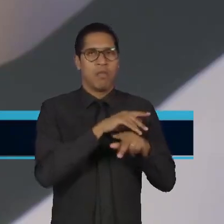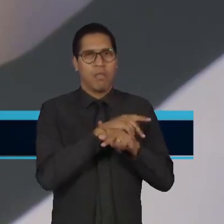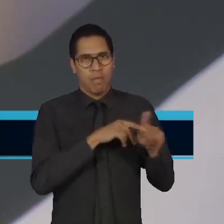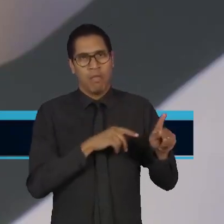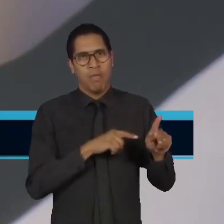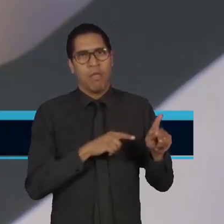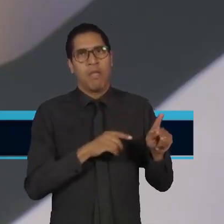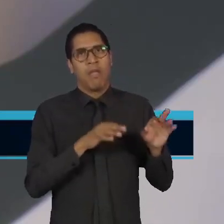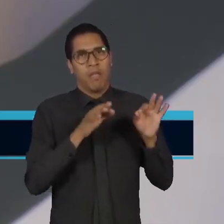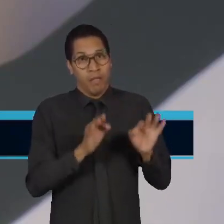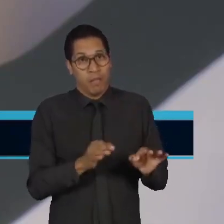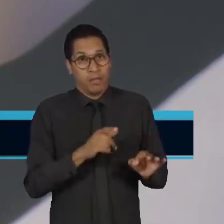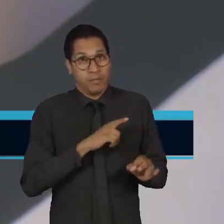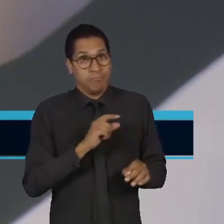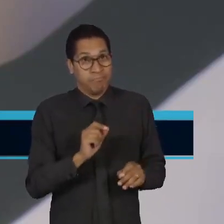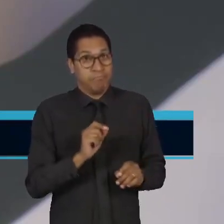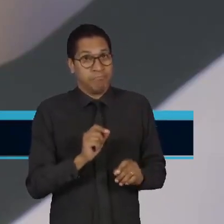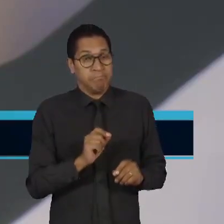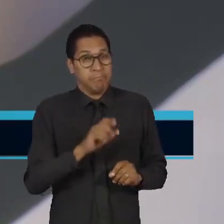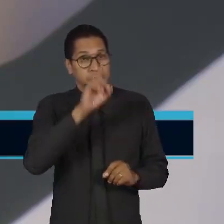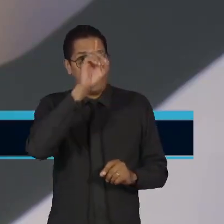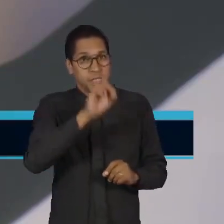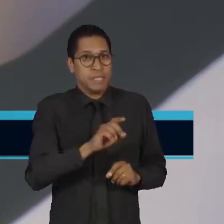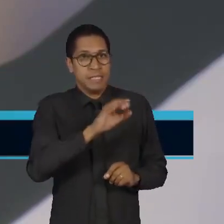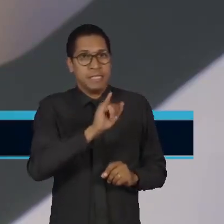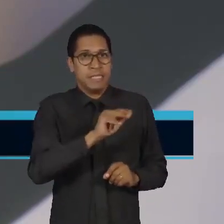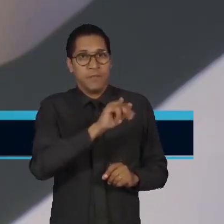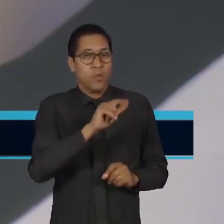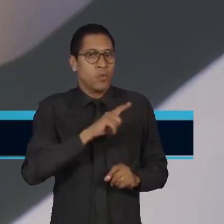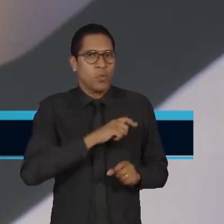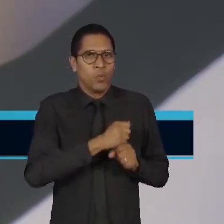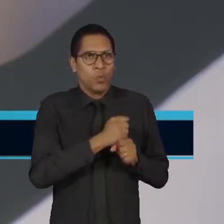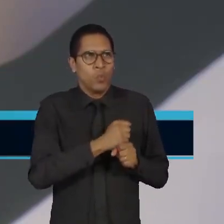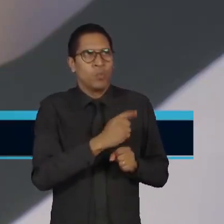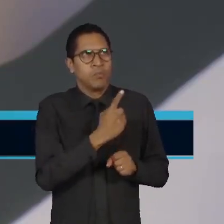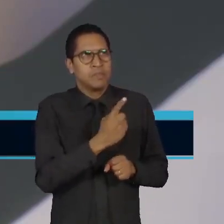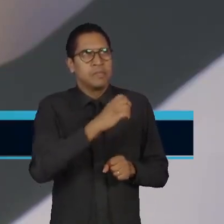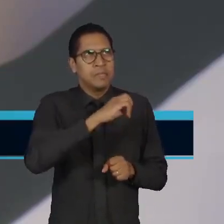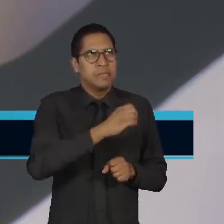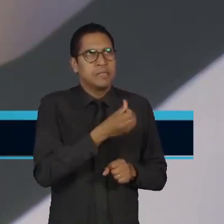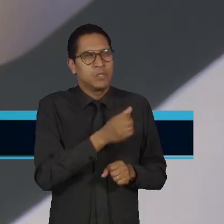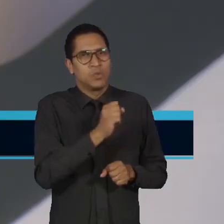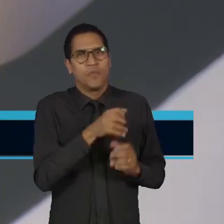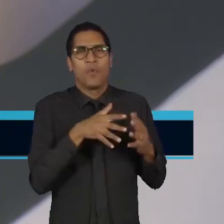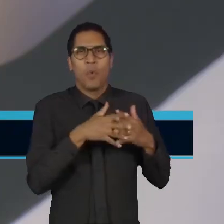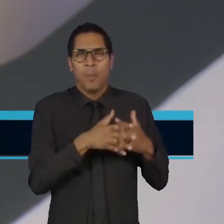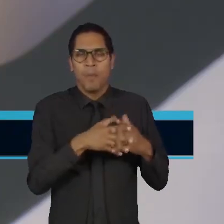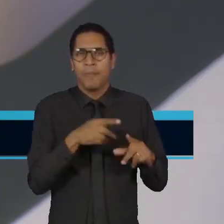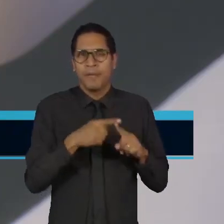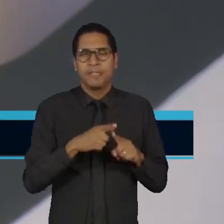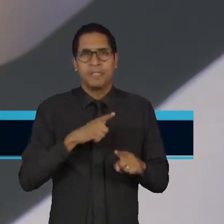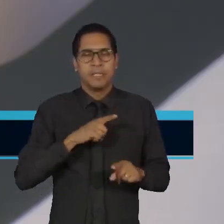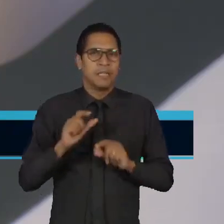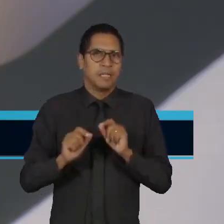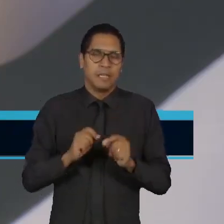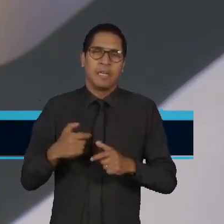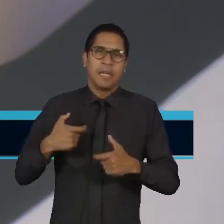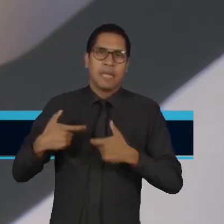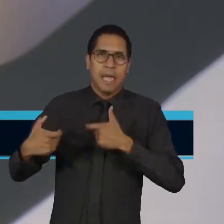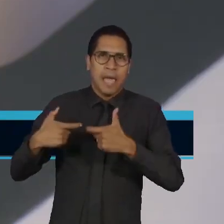dos direitos civis ali. O ano de 68 foi um ano complicadérrimo. Tinha a Guerra do Vietnã, a ofensiva do